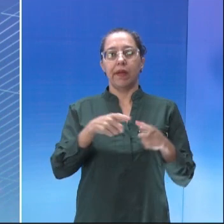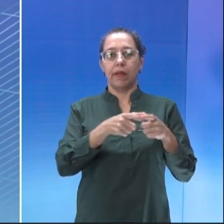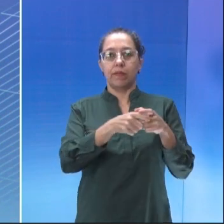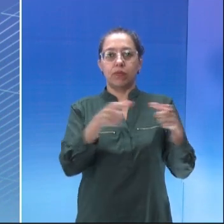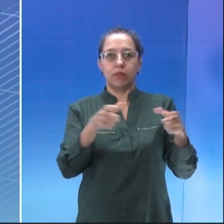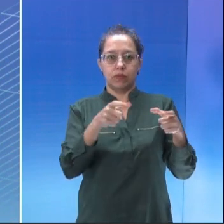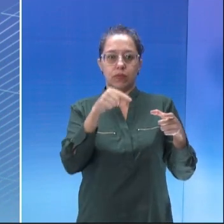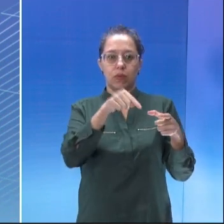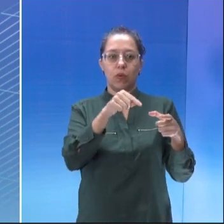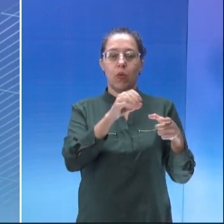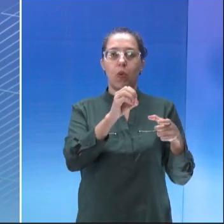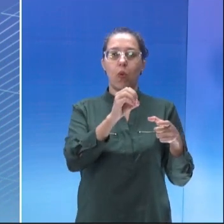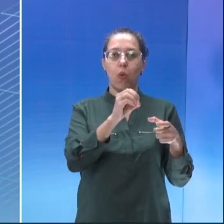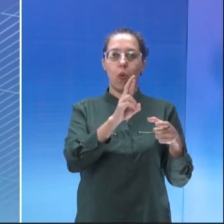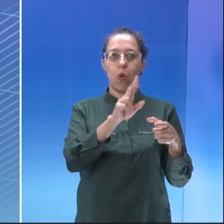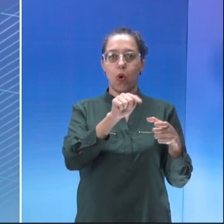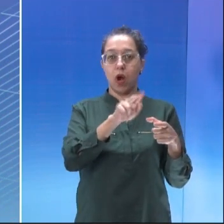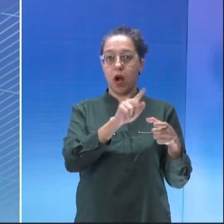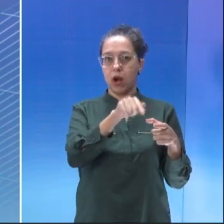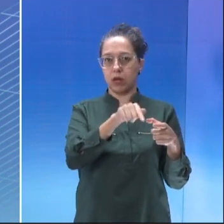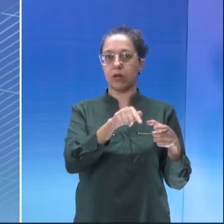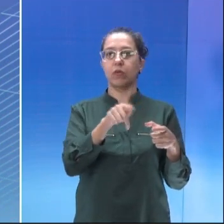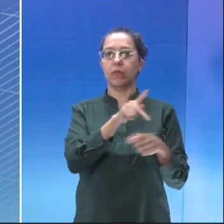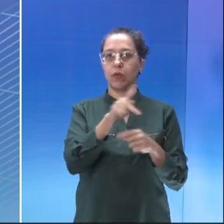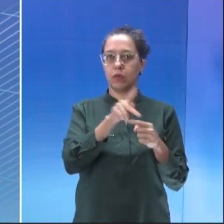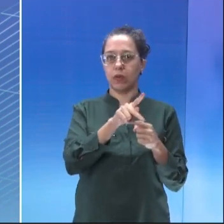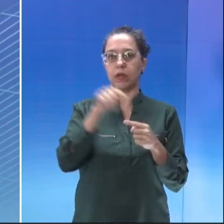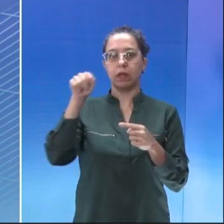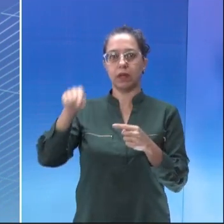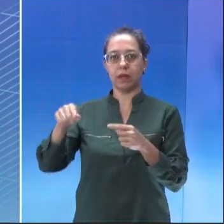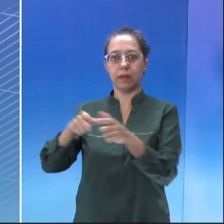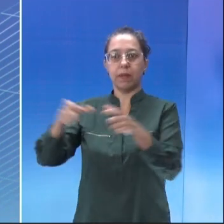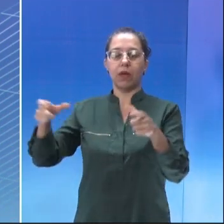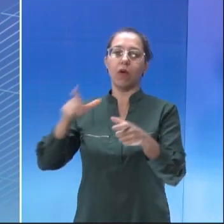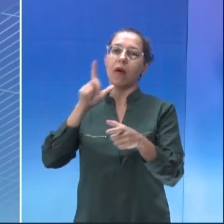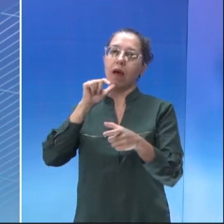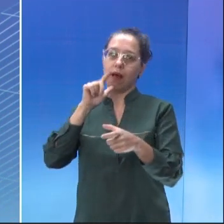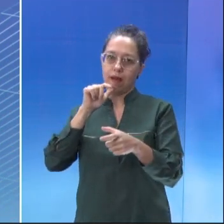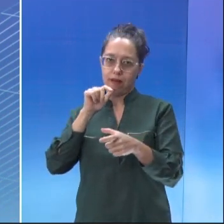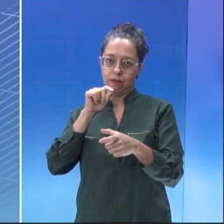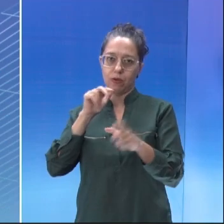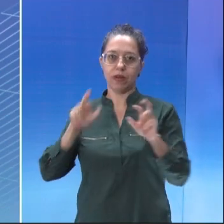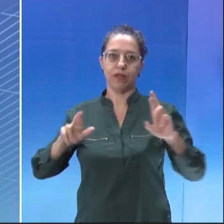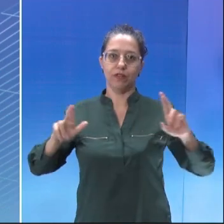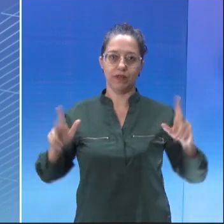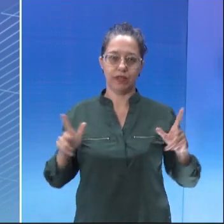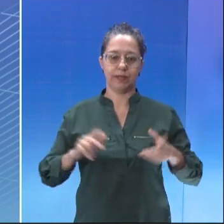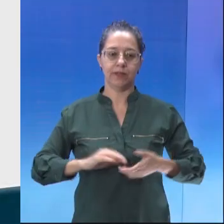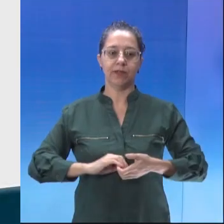proteína. Compostos inorgânicos, a maior quantidade é água, H2O.